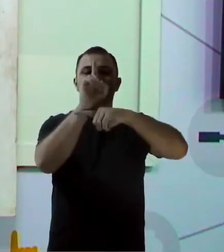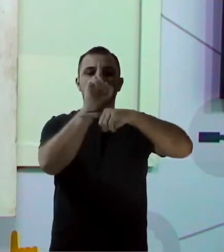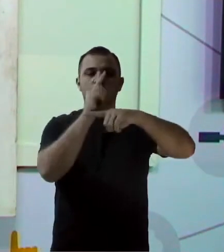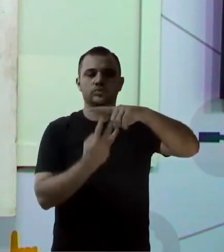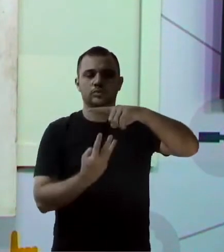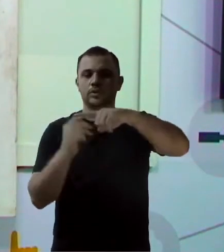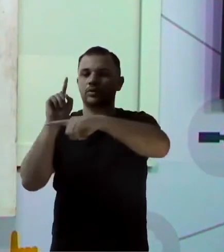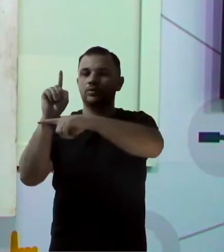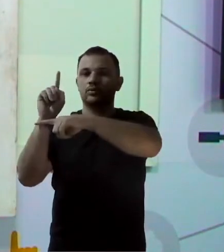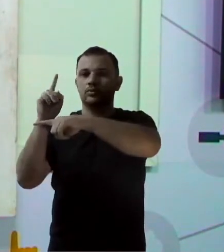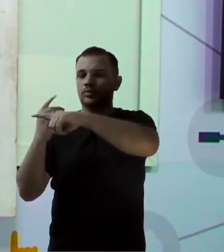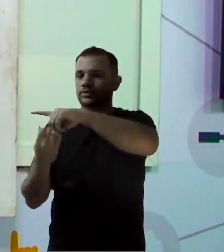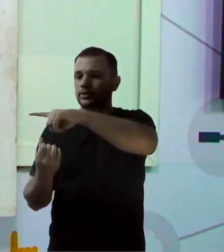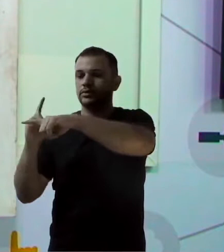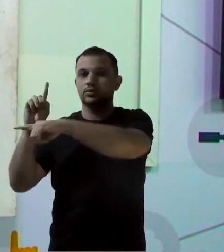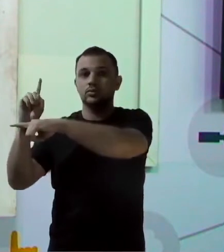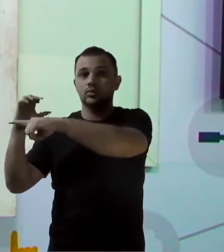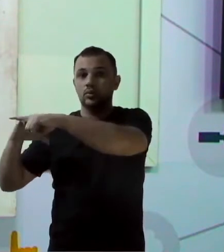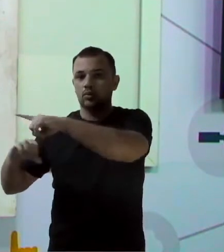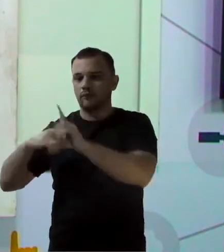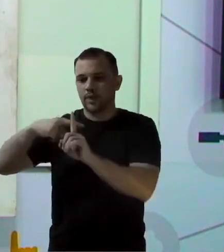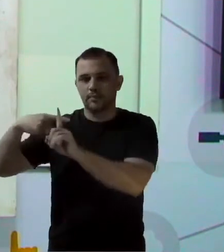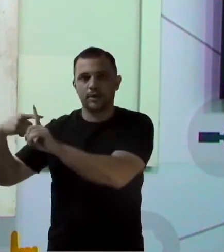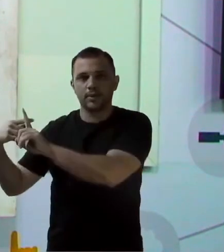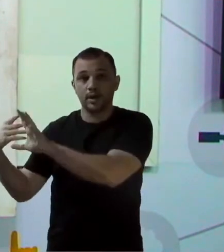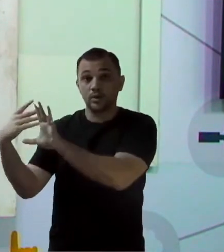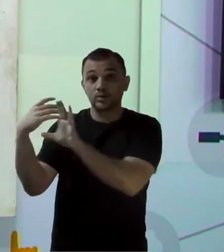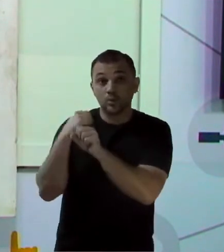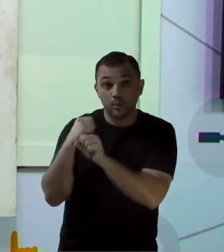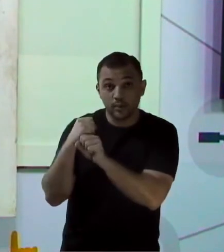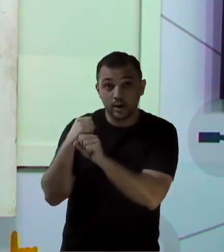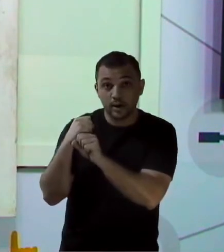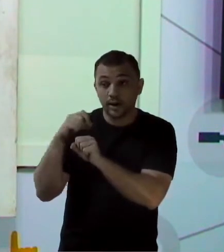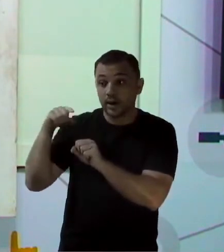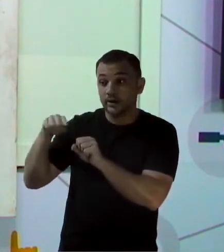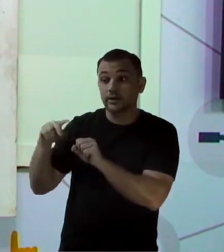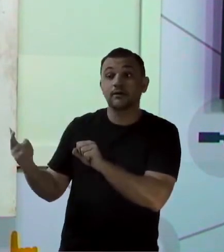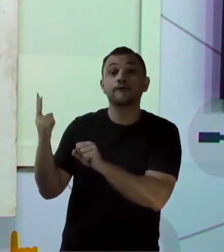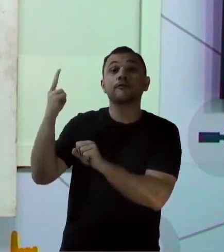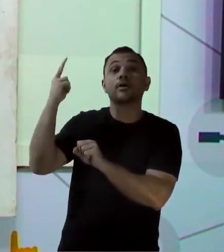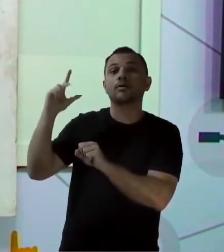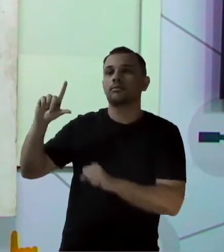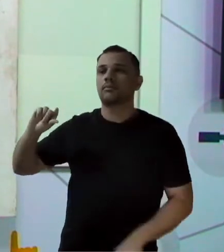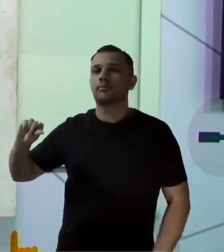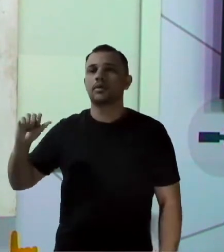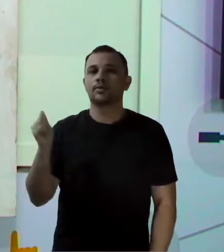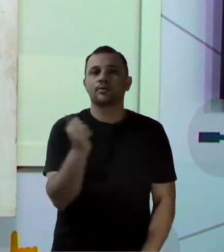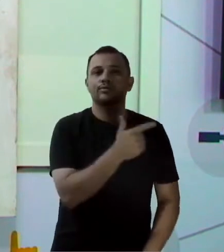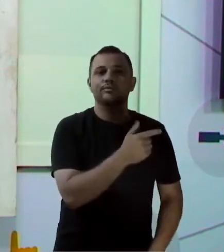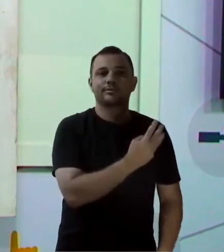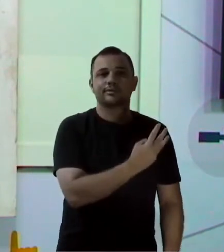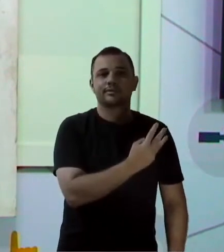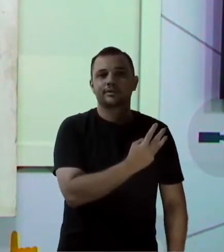do que o menor valor que eu tenho aqui. Ou seja, o valor que eu vou encontrar lá vai ser menor do que 3. Então, o que a